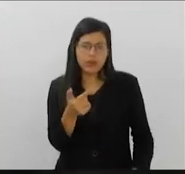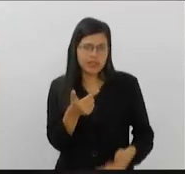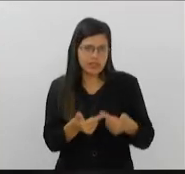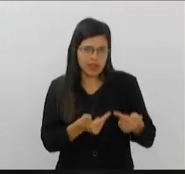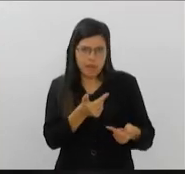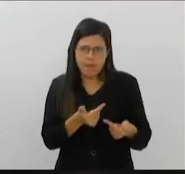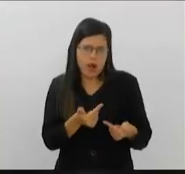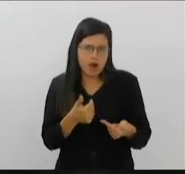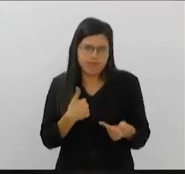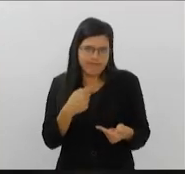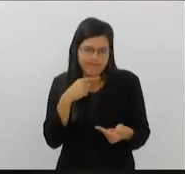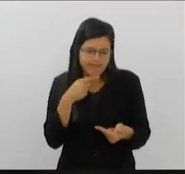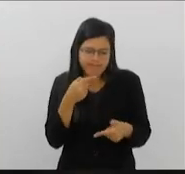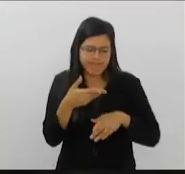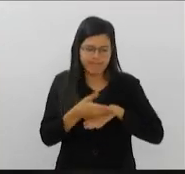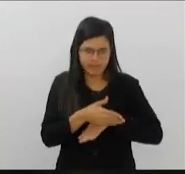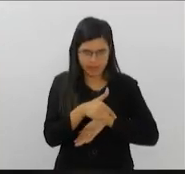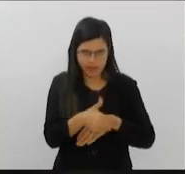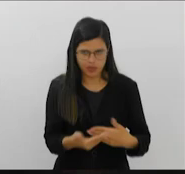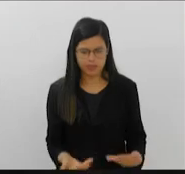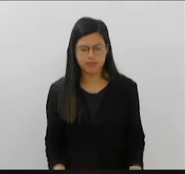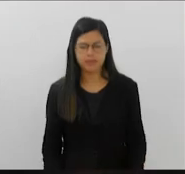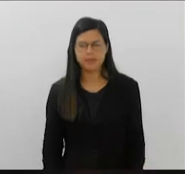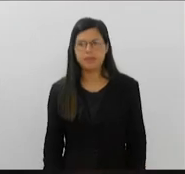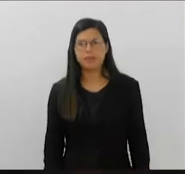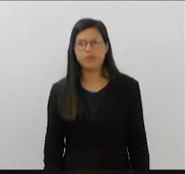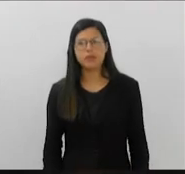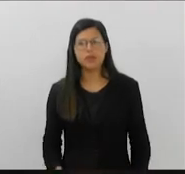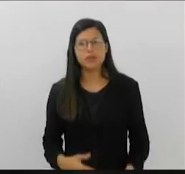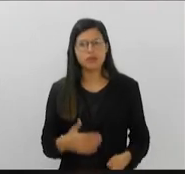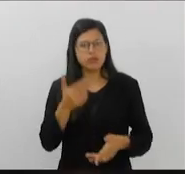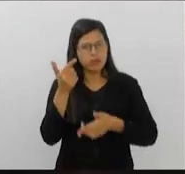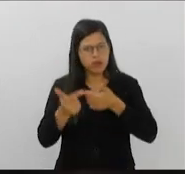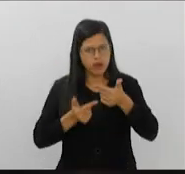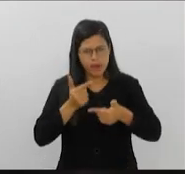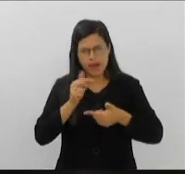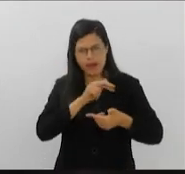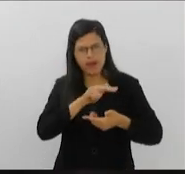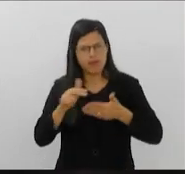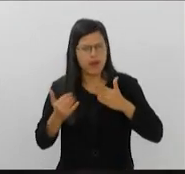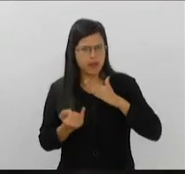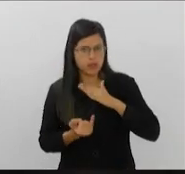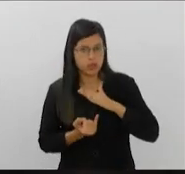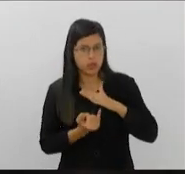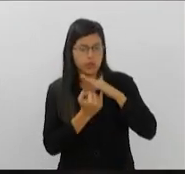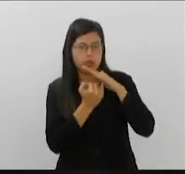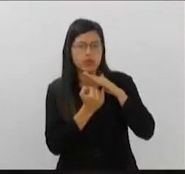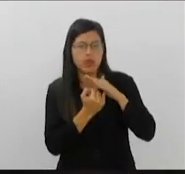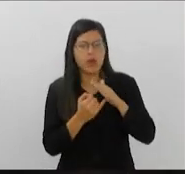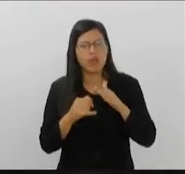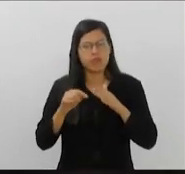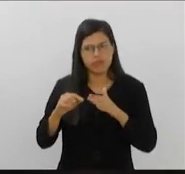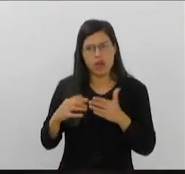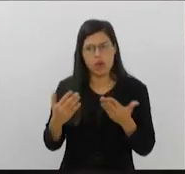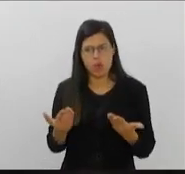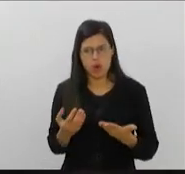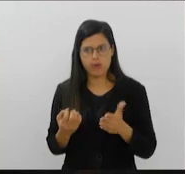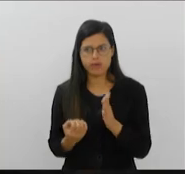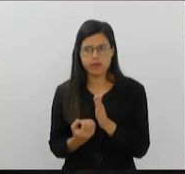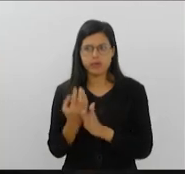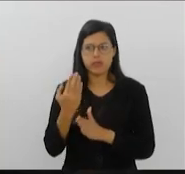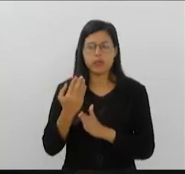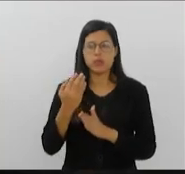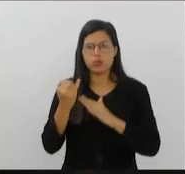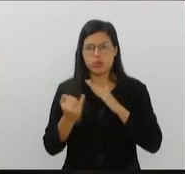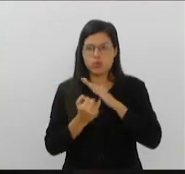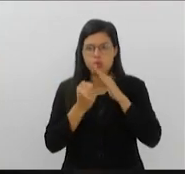aqui. Eu, na verdade, trabalhei em muitas ONGs, né, até fundar o Instituto Realiza, muito com a proposta de